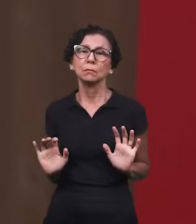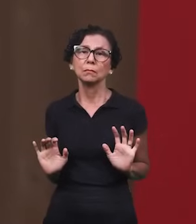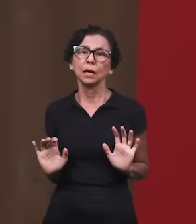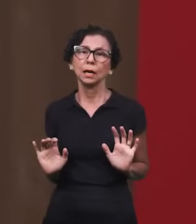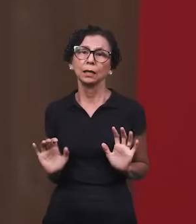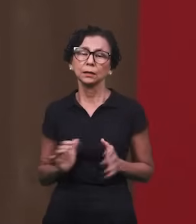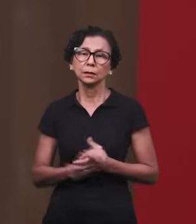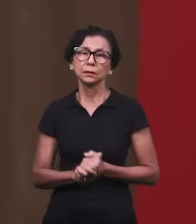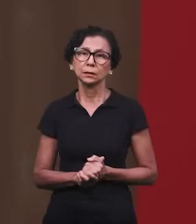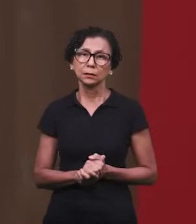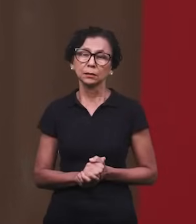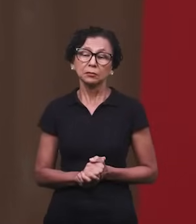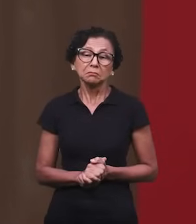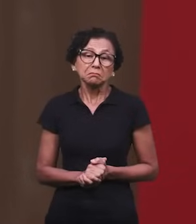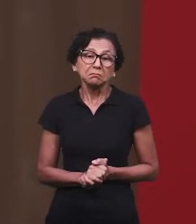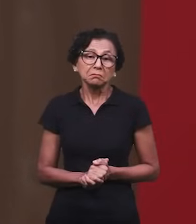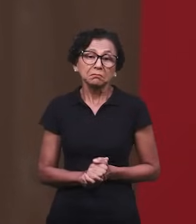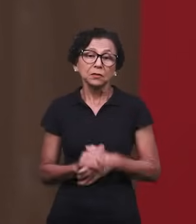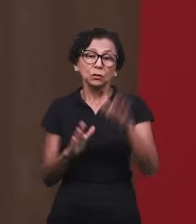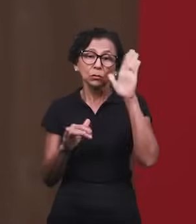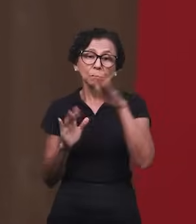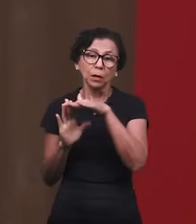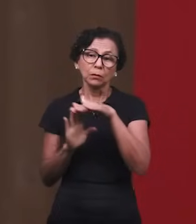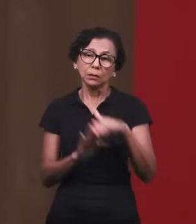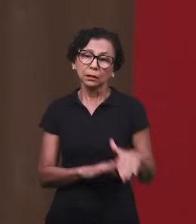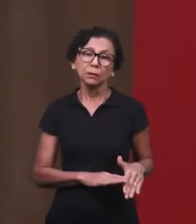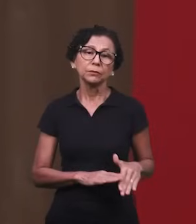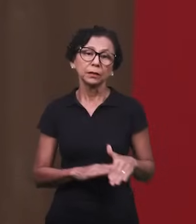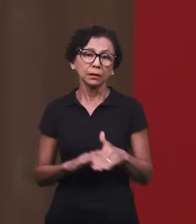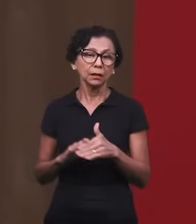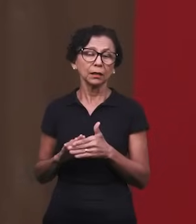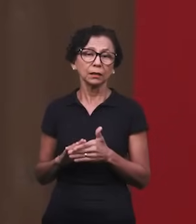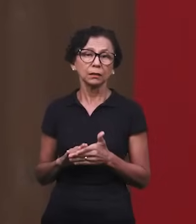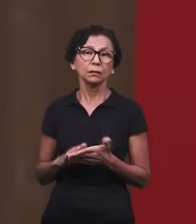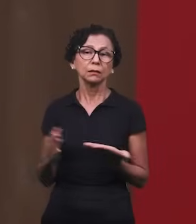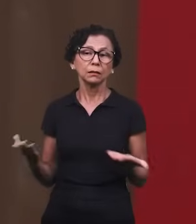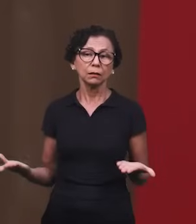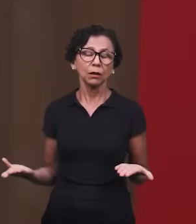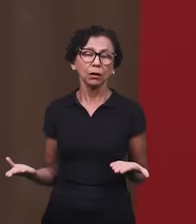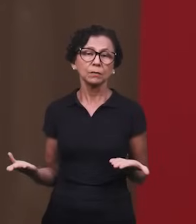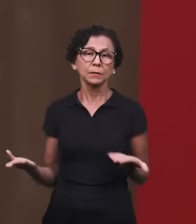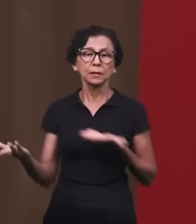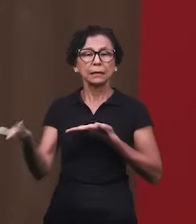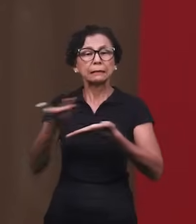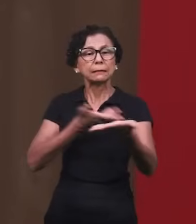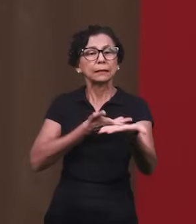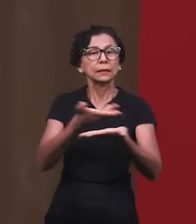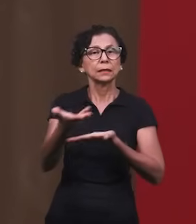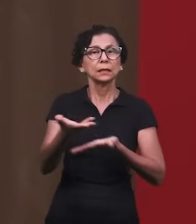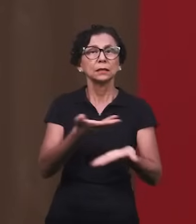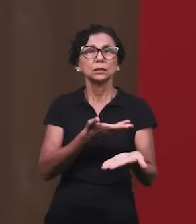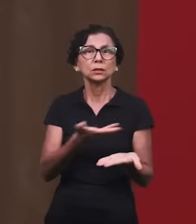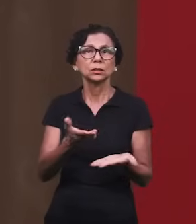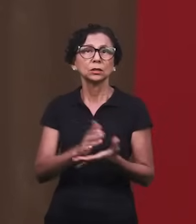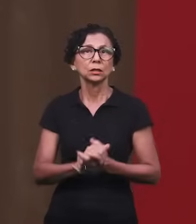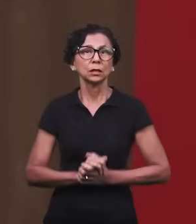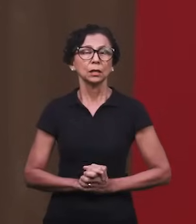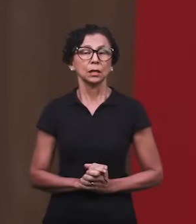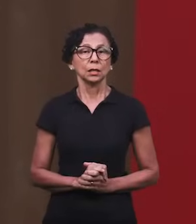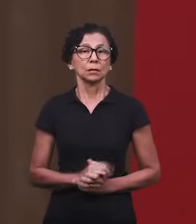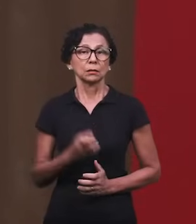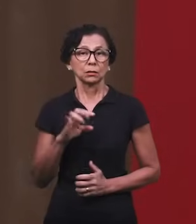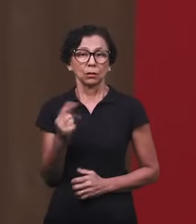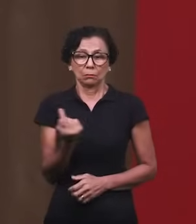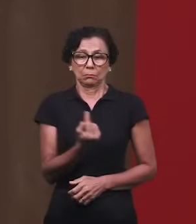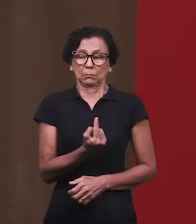do mal. Então, se nós estamos ali, nós temos que de alguma forma interagir, porque é um péssimo testemunho nós nos colocarmos numa posição